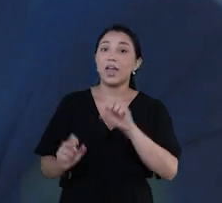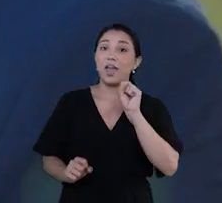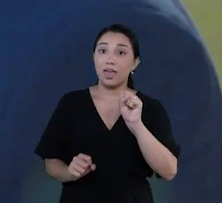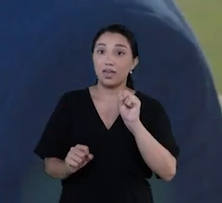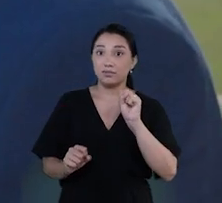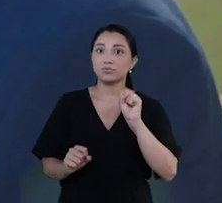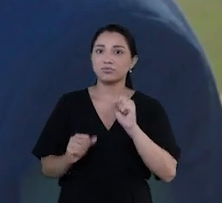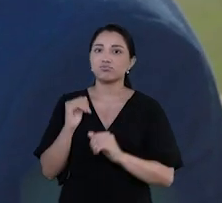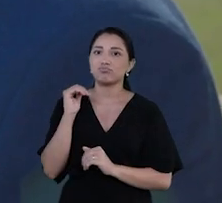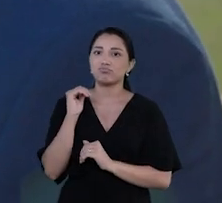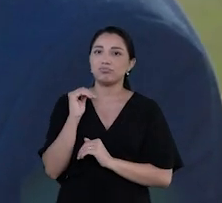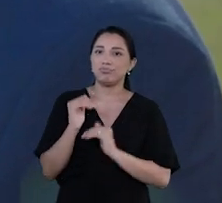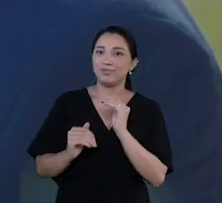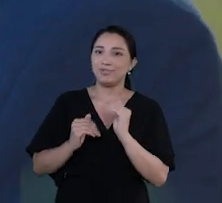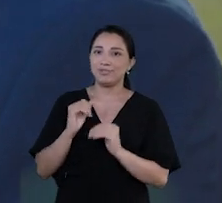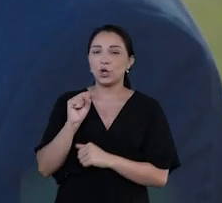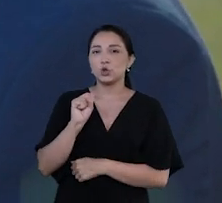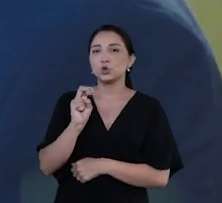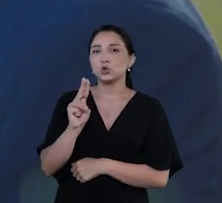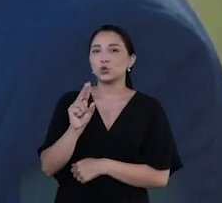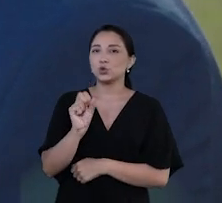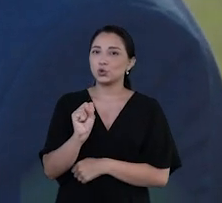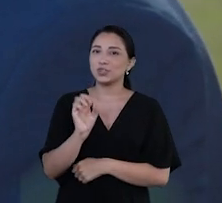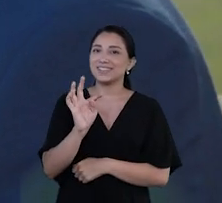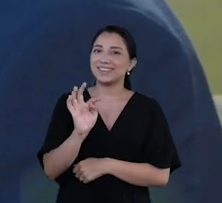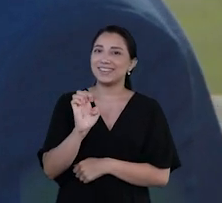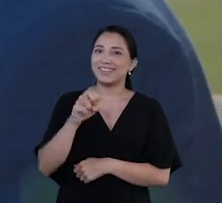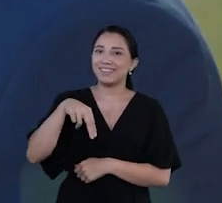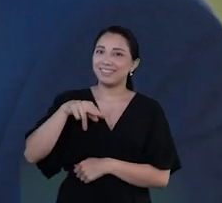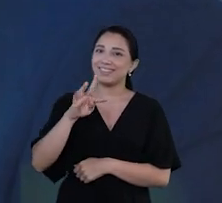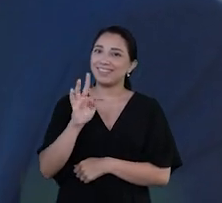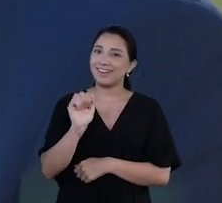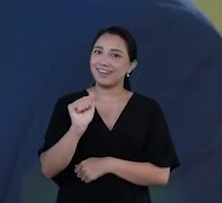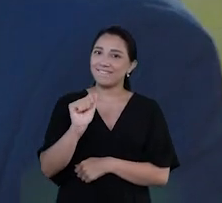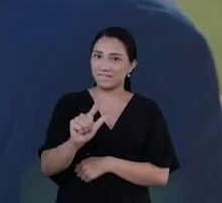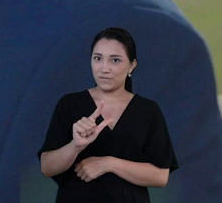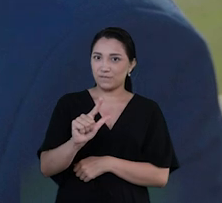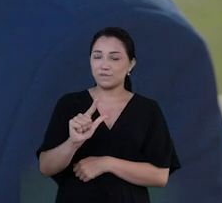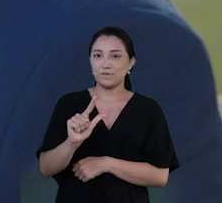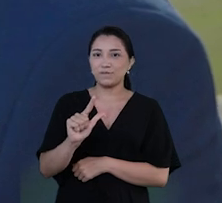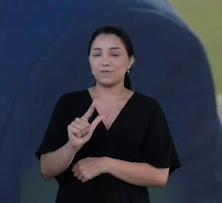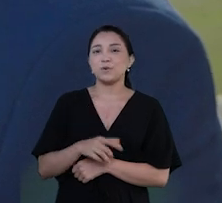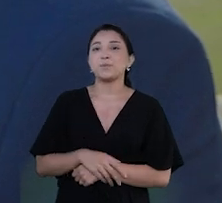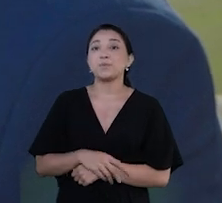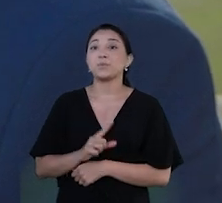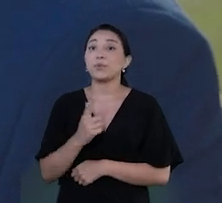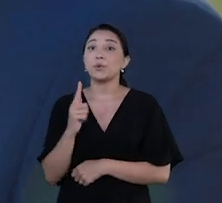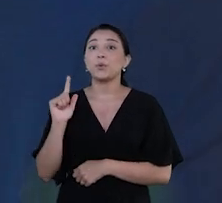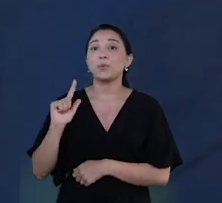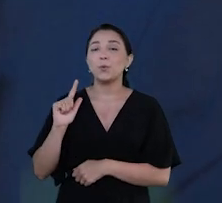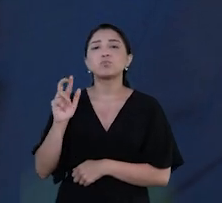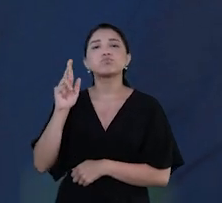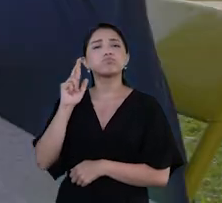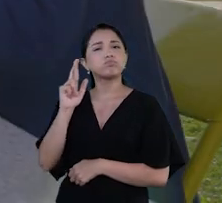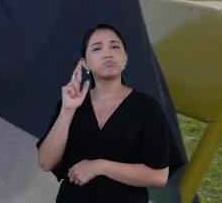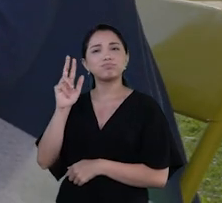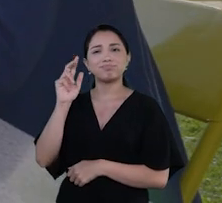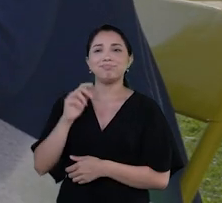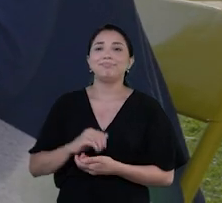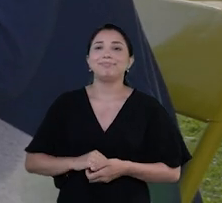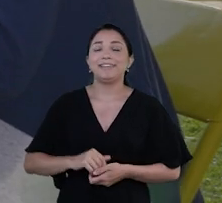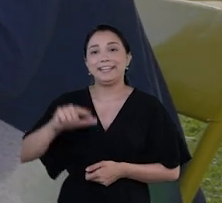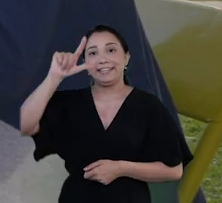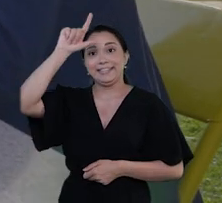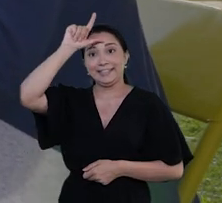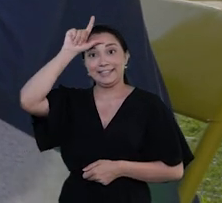é que a gente possa estabelecer os nossos processos de gestão considerando os aspectos de sustentabilidade e do ambiente é esse